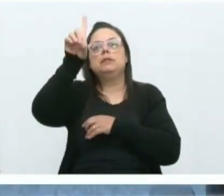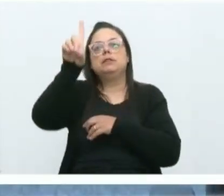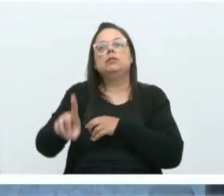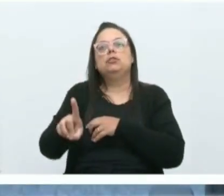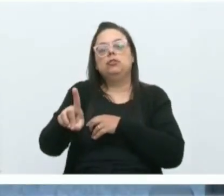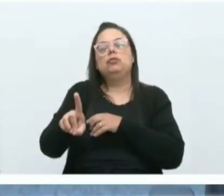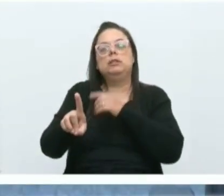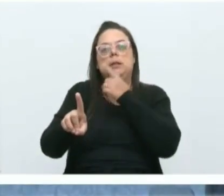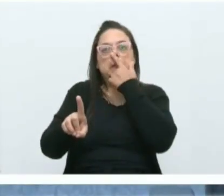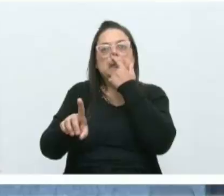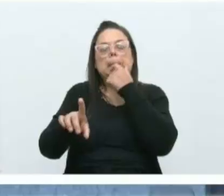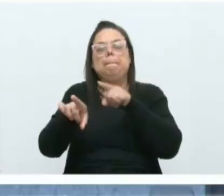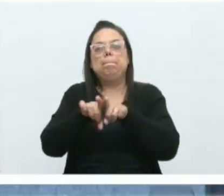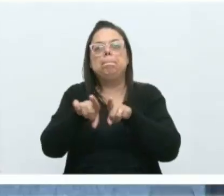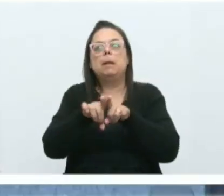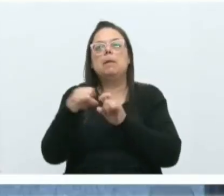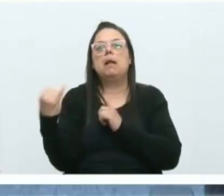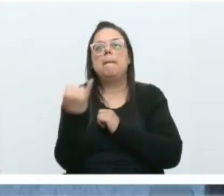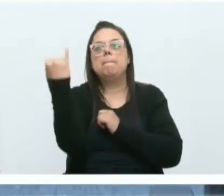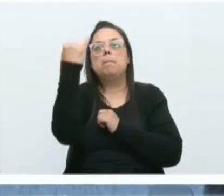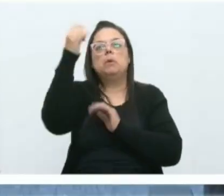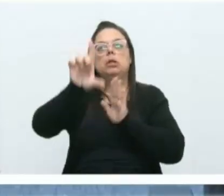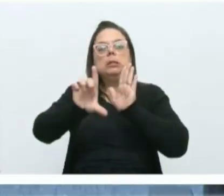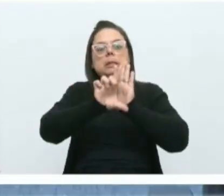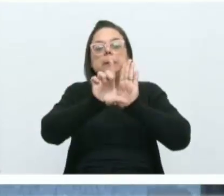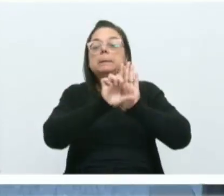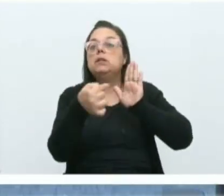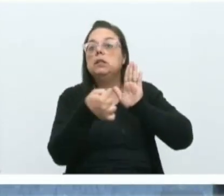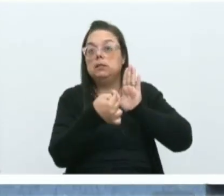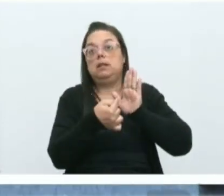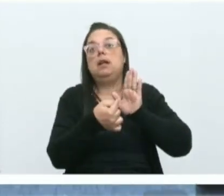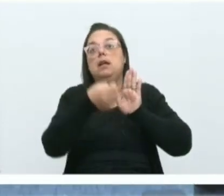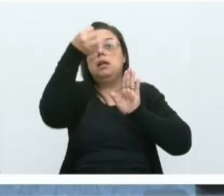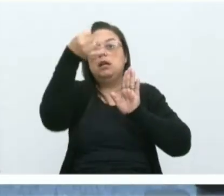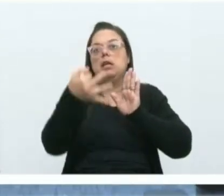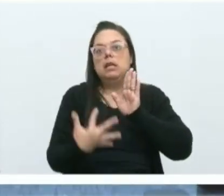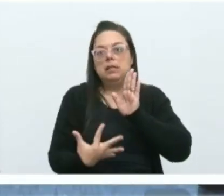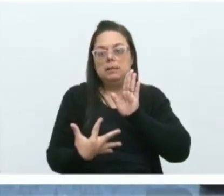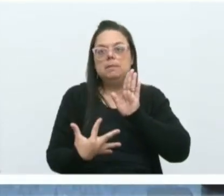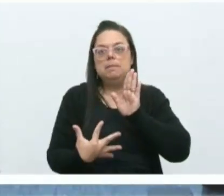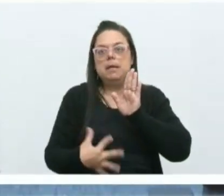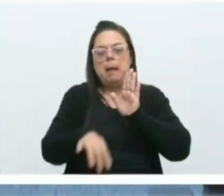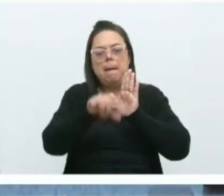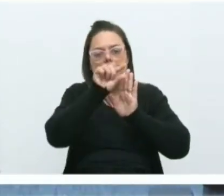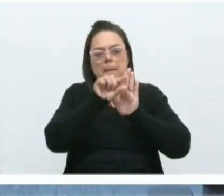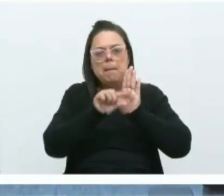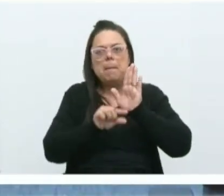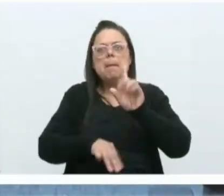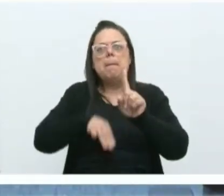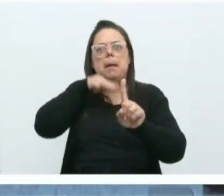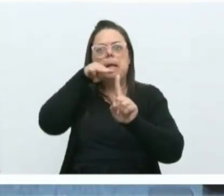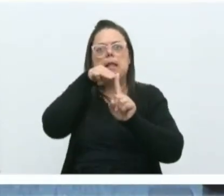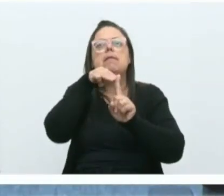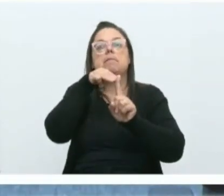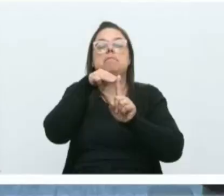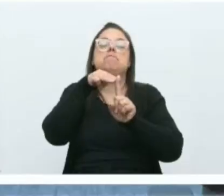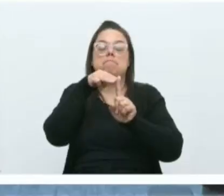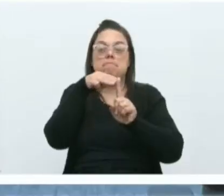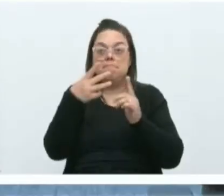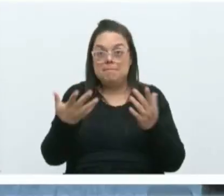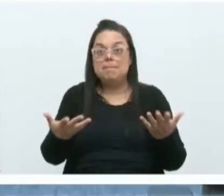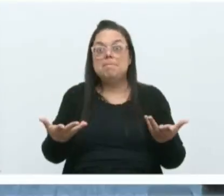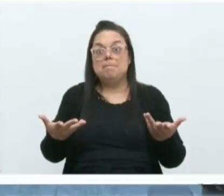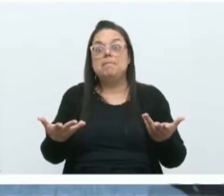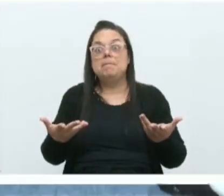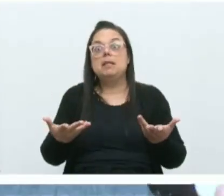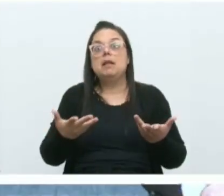legislativo. Acho que é uma importante lei, né, que fala das diretrizes e das metas para que a gente possa, né, xará,